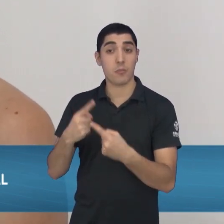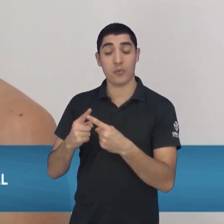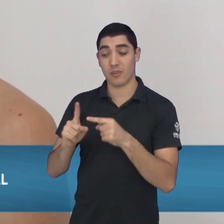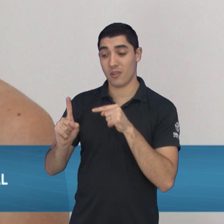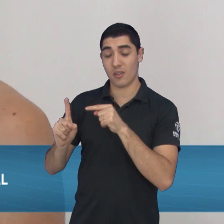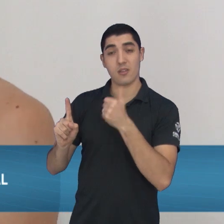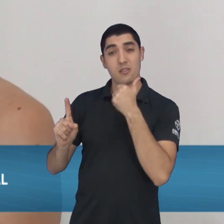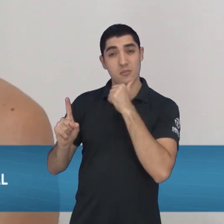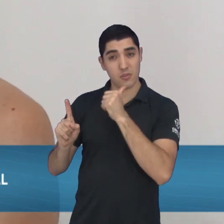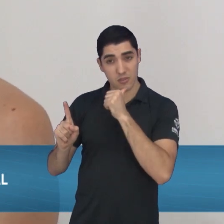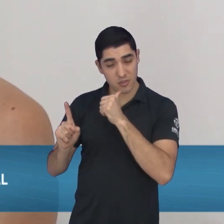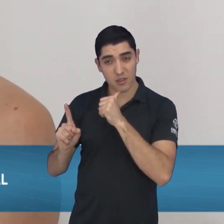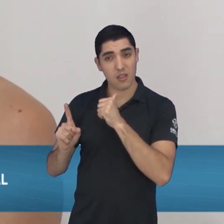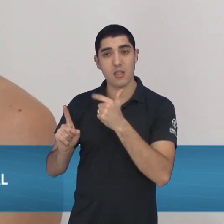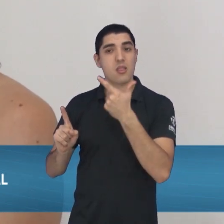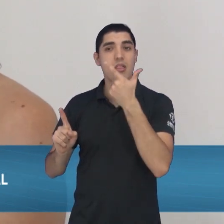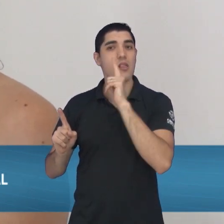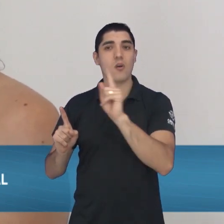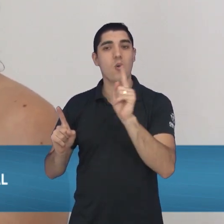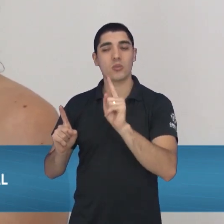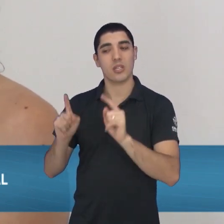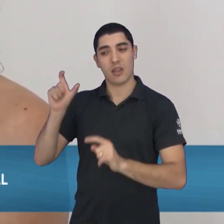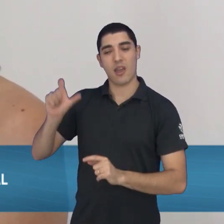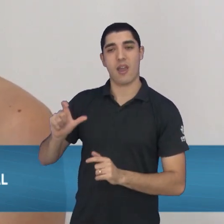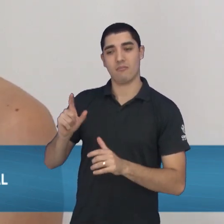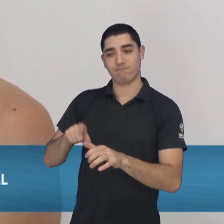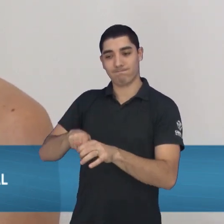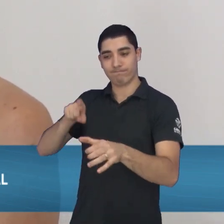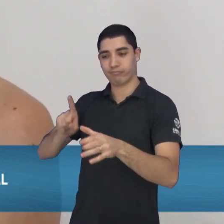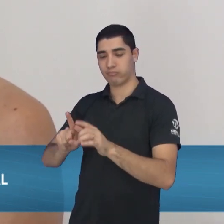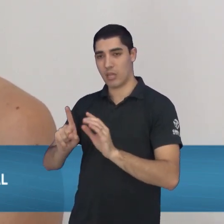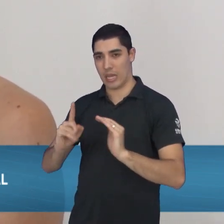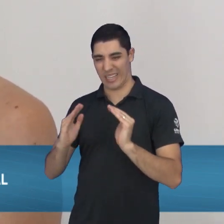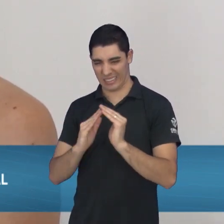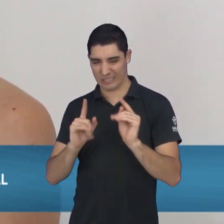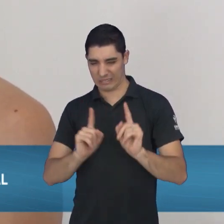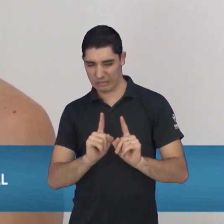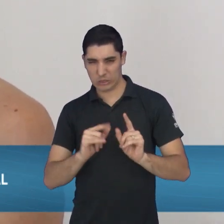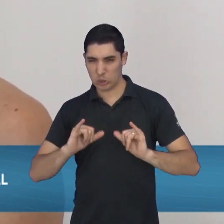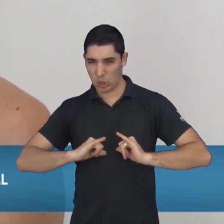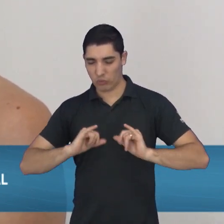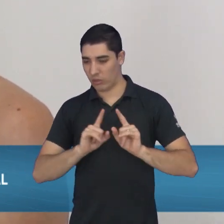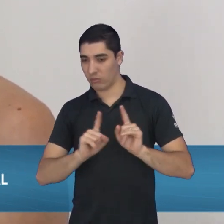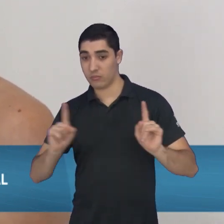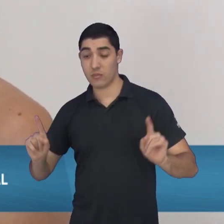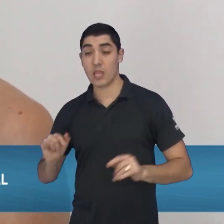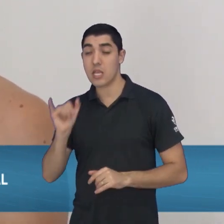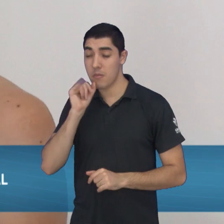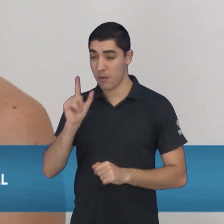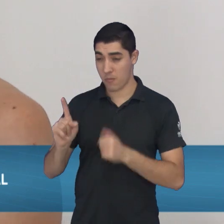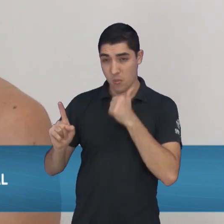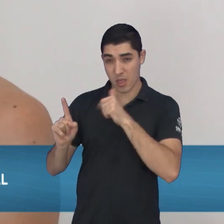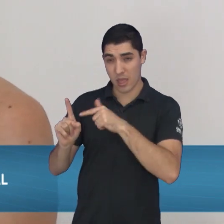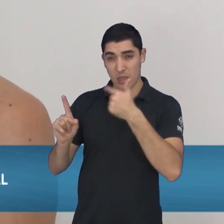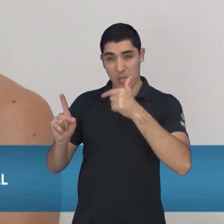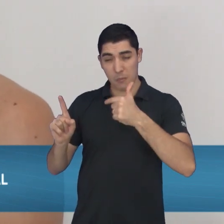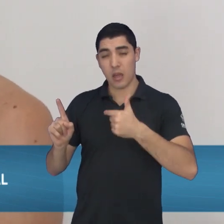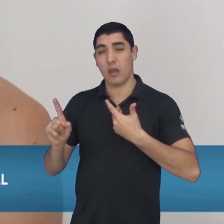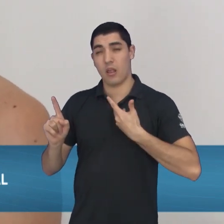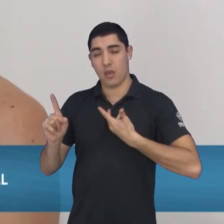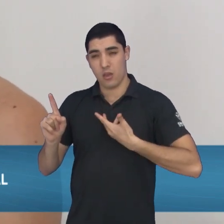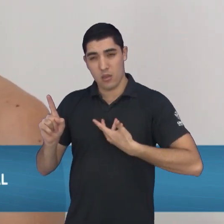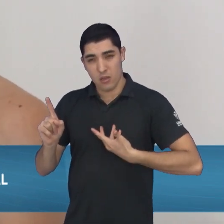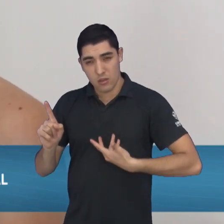tirar ela mesma e os filhos de lá. Então, quando a gente tem uma mulher que trabalha muito, ela está cansada, ela está